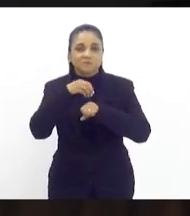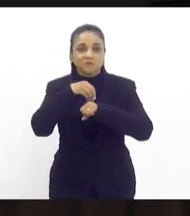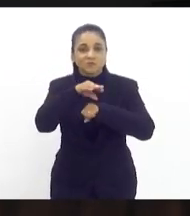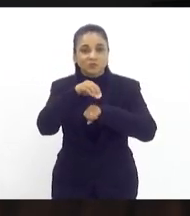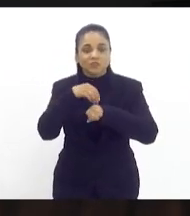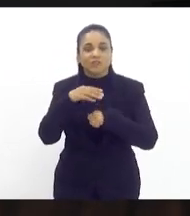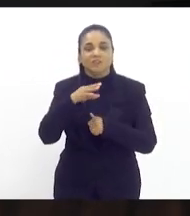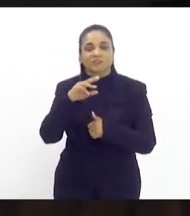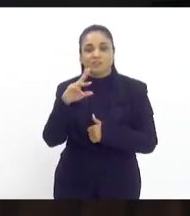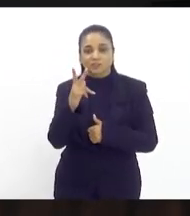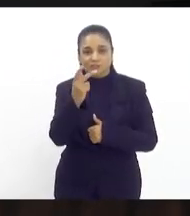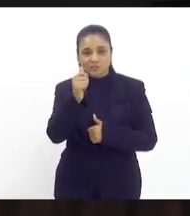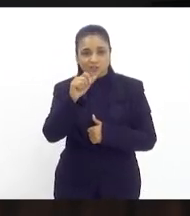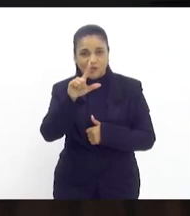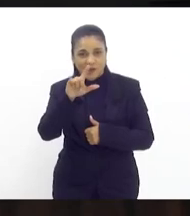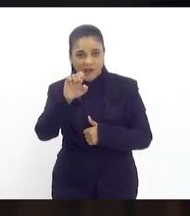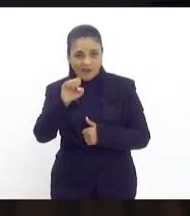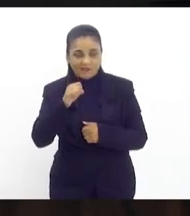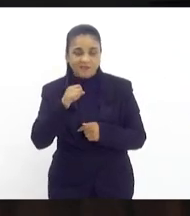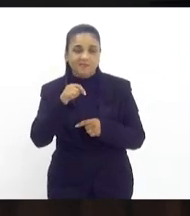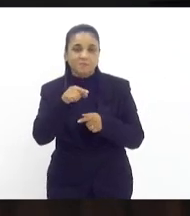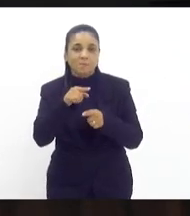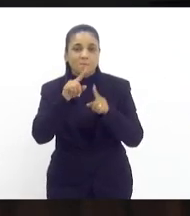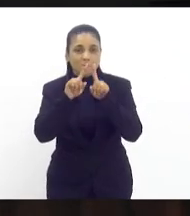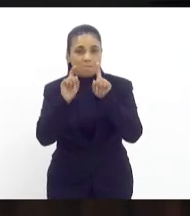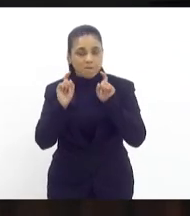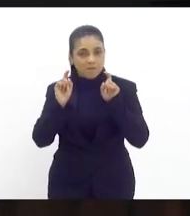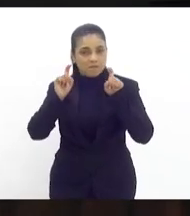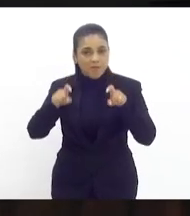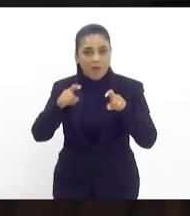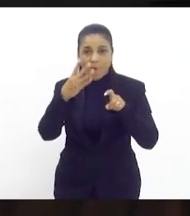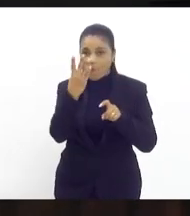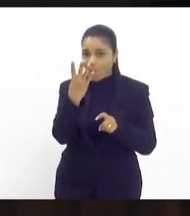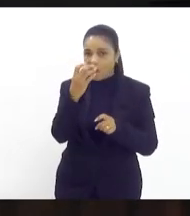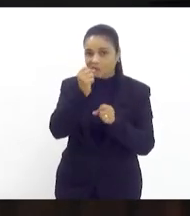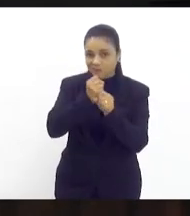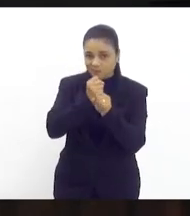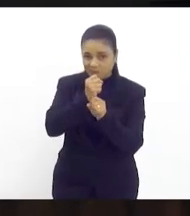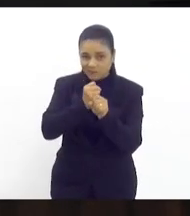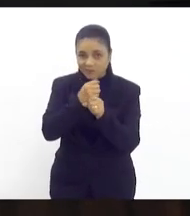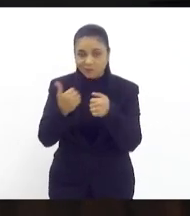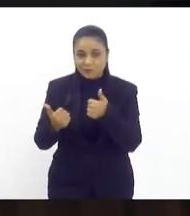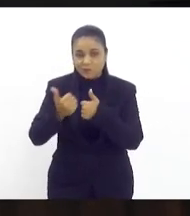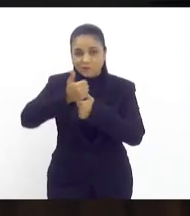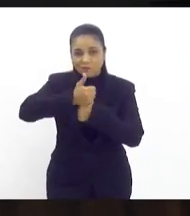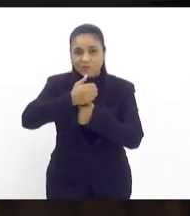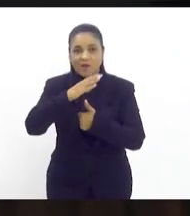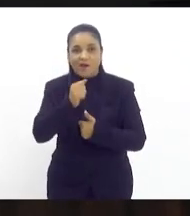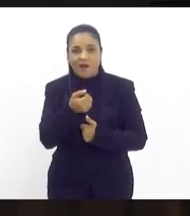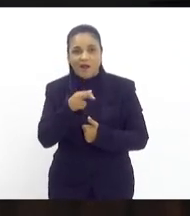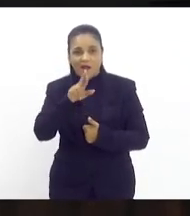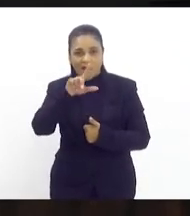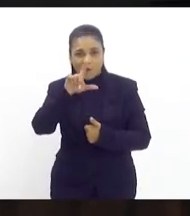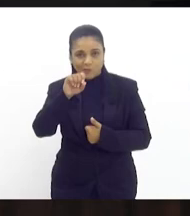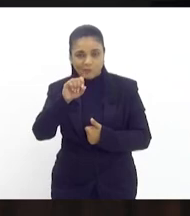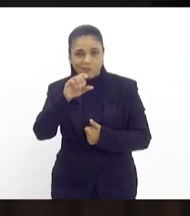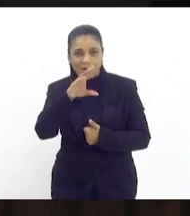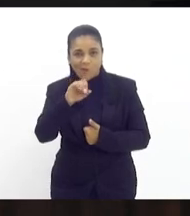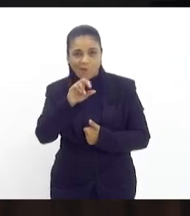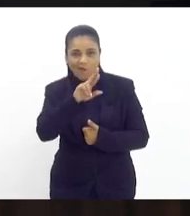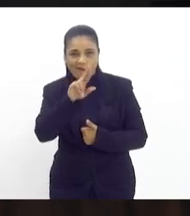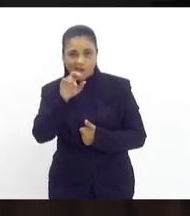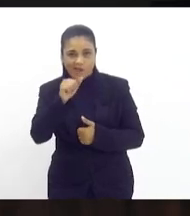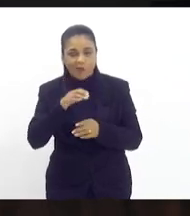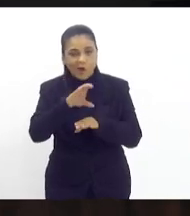Charles Batista da Silva para exercer mandato de 4 anos, em substituição de Carlos Correia, como conselheiro